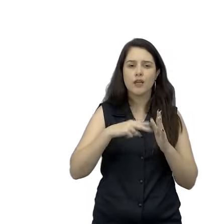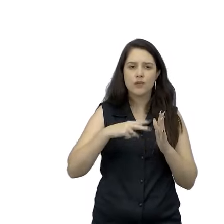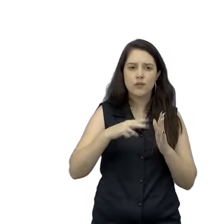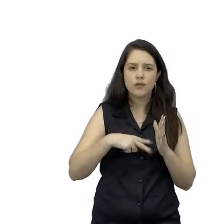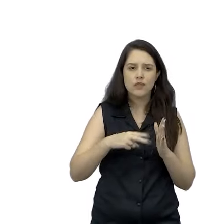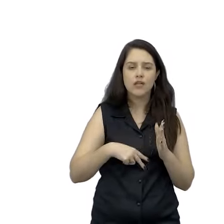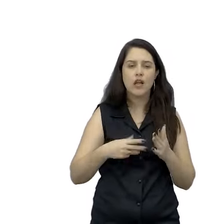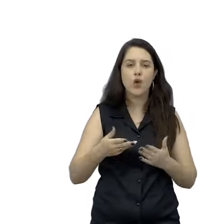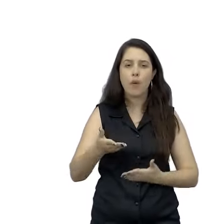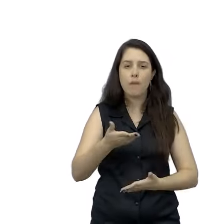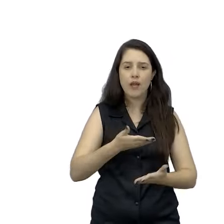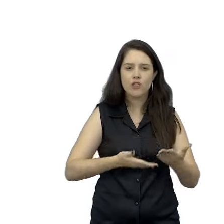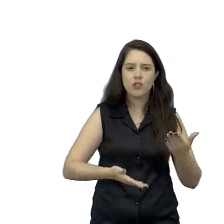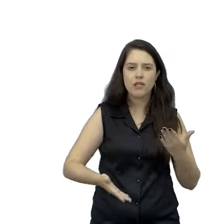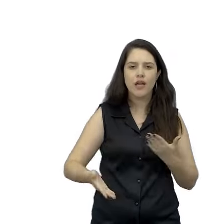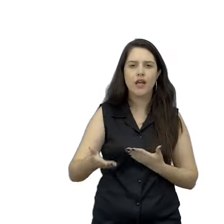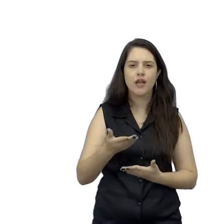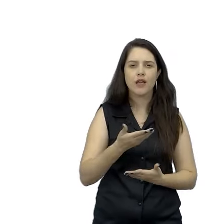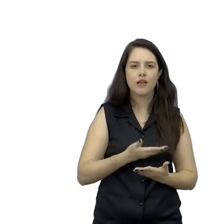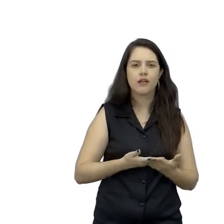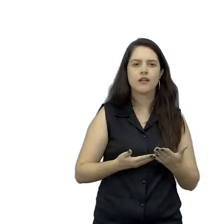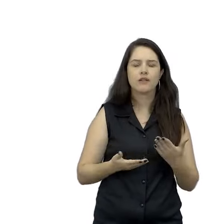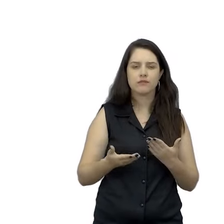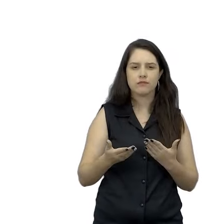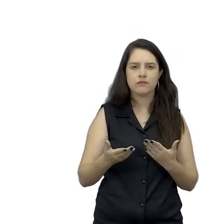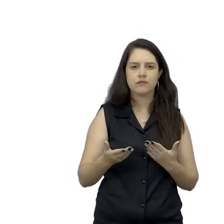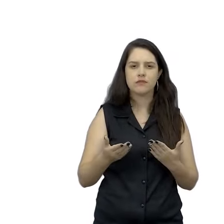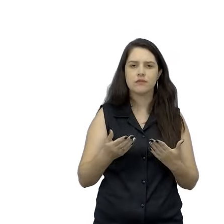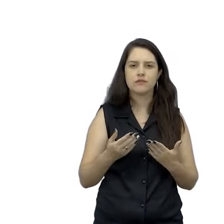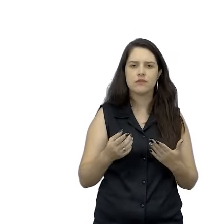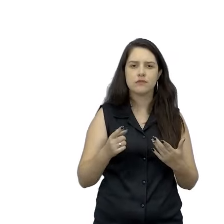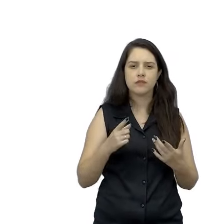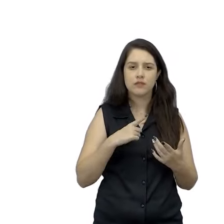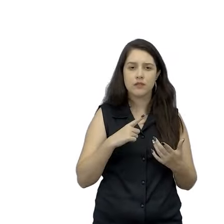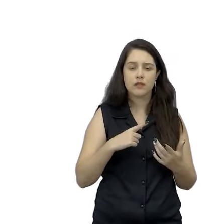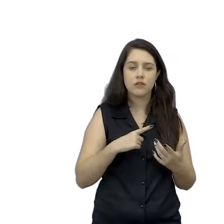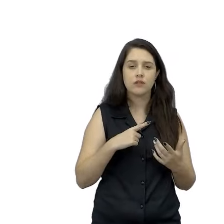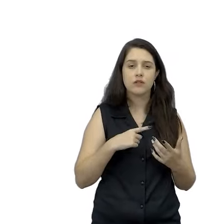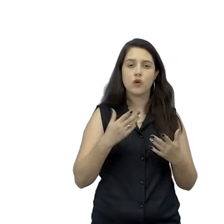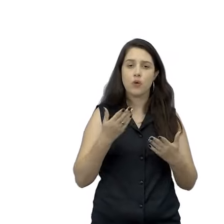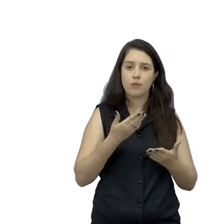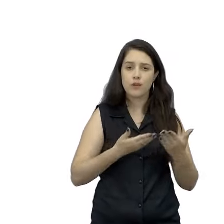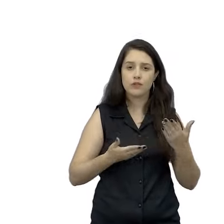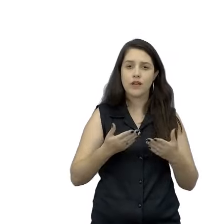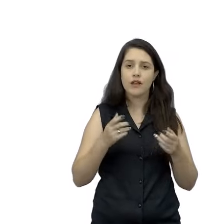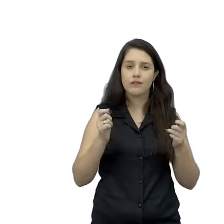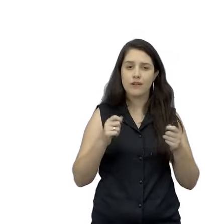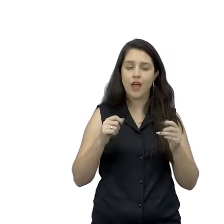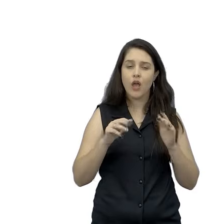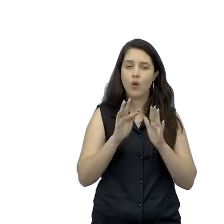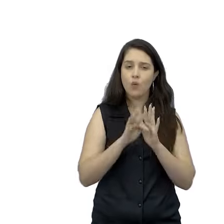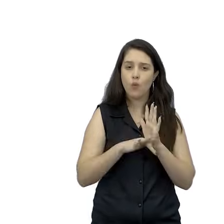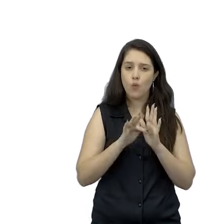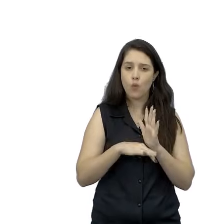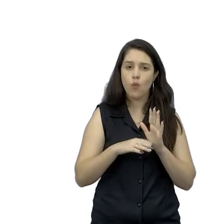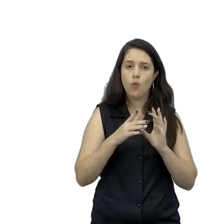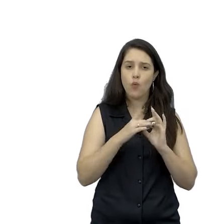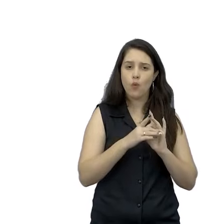leitura compartilhada, não para cobrar, fazer chamada oral, nada disso, simplesmente para compartilhar com ele um bom texto. E nessa